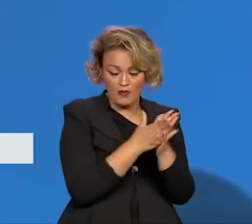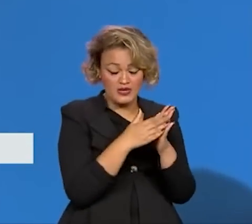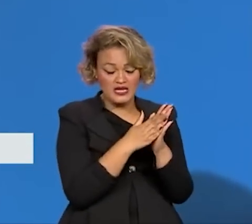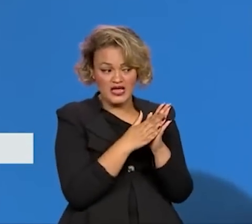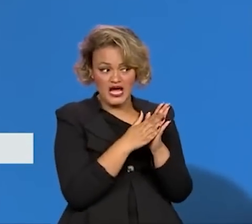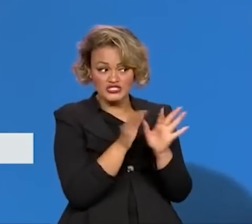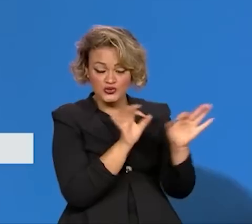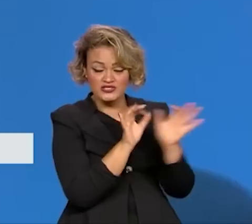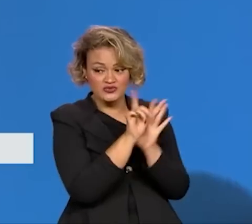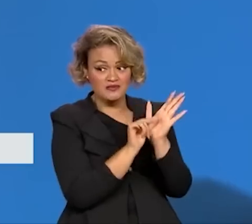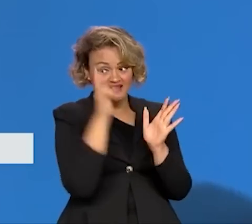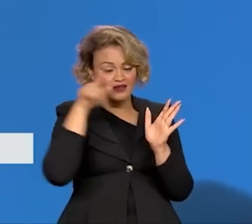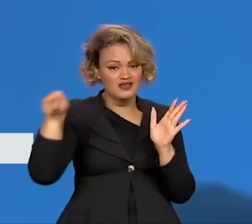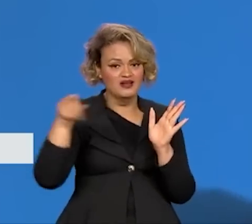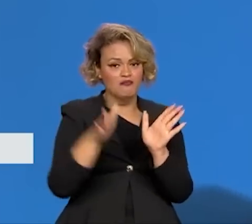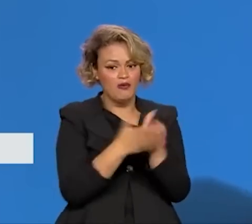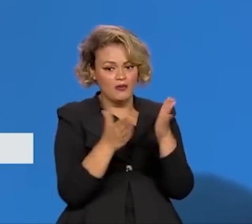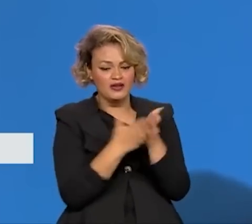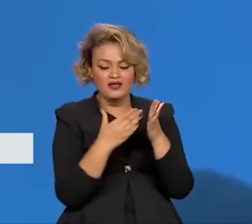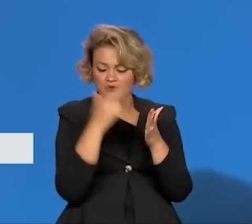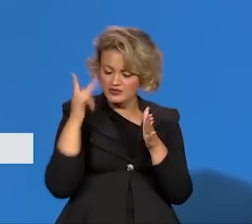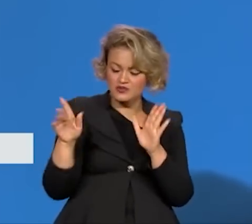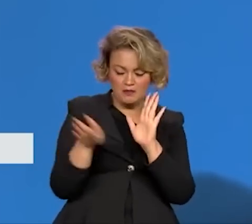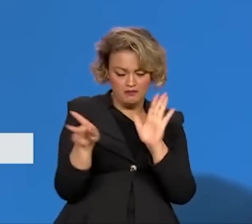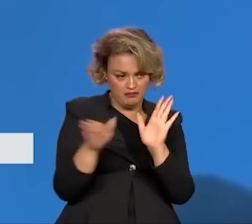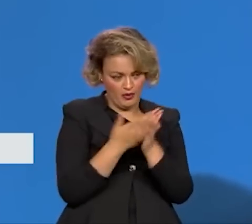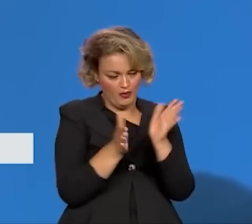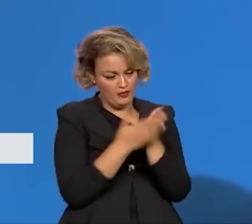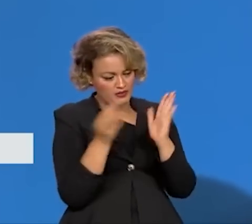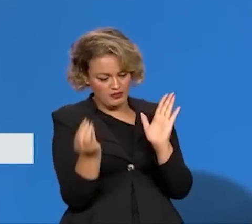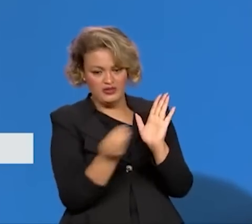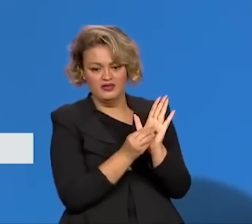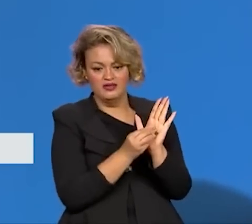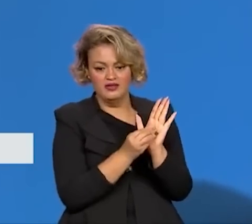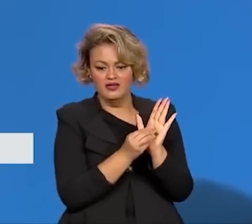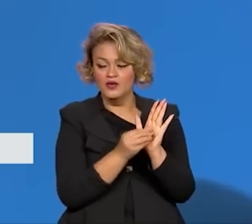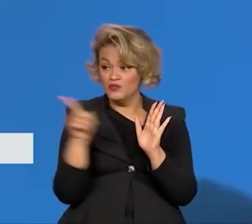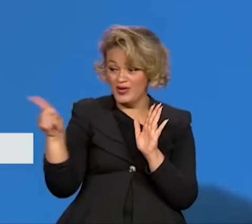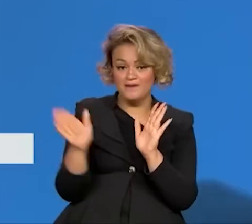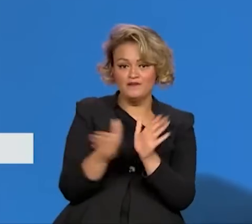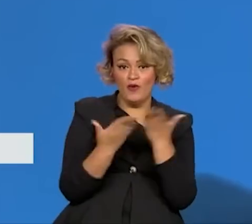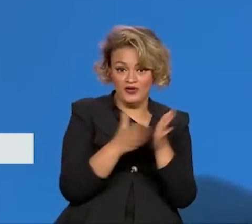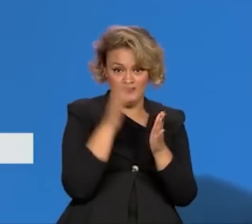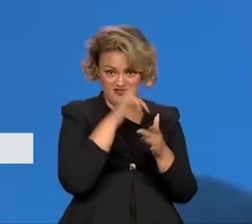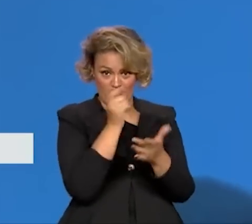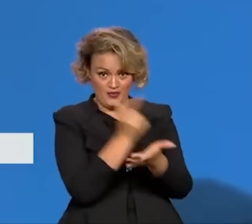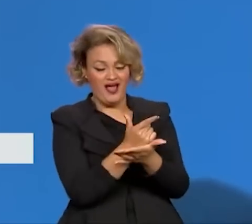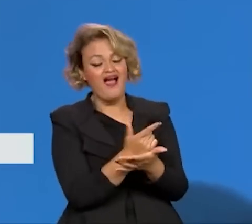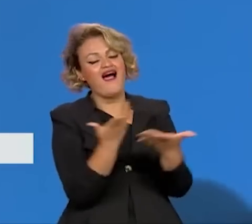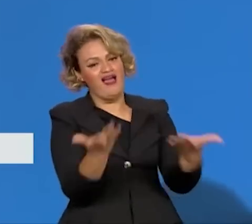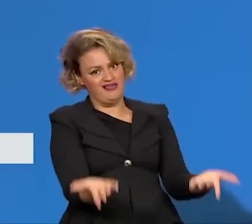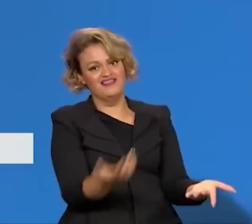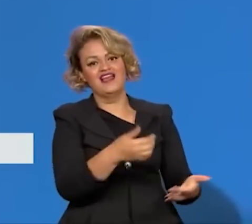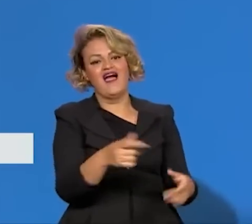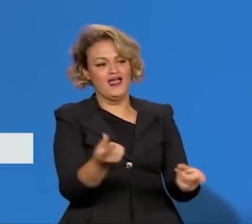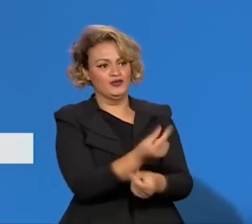a gente garantir que as pessoas pobres possam participar. Porque quando eles virarem consumidor, eles vão comprar. Quando